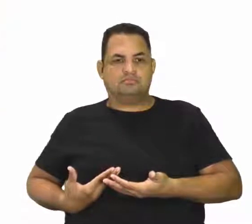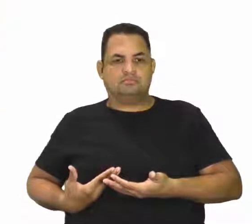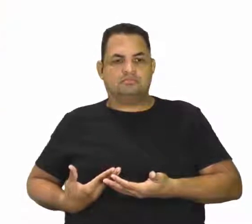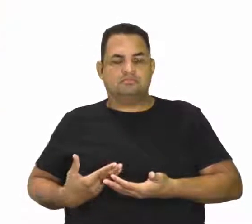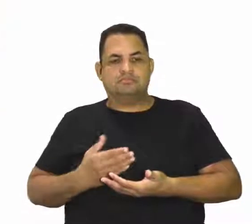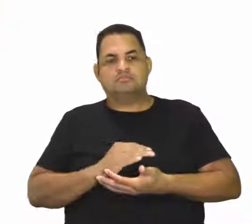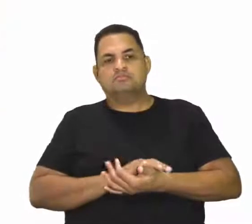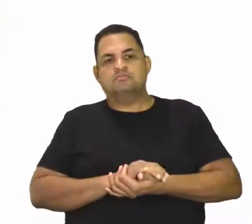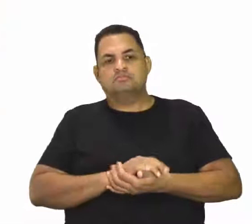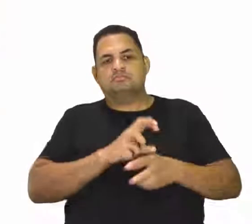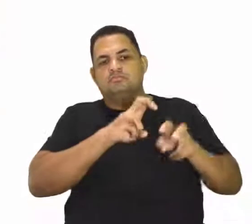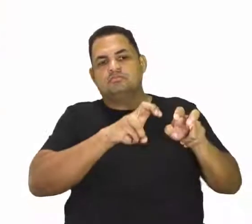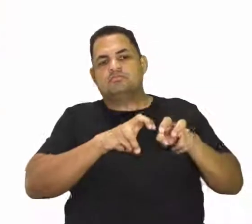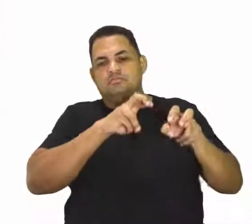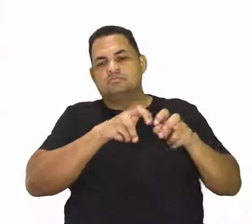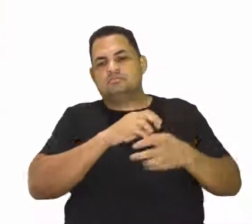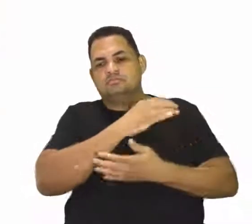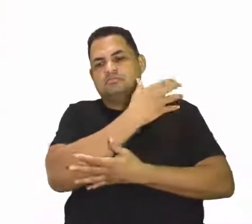Agrofloresta